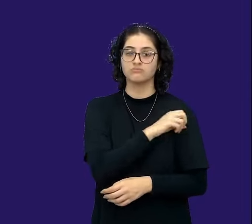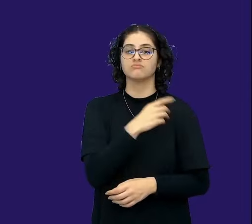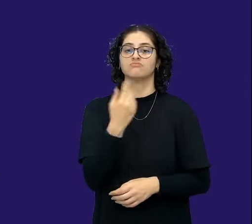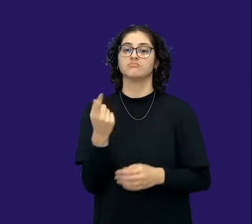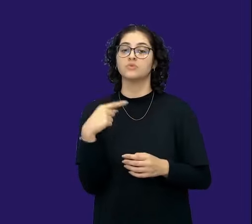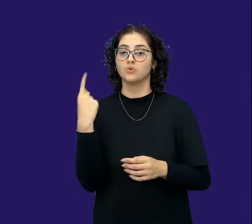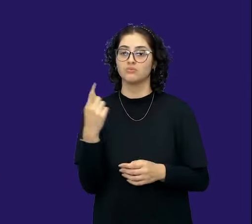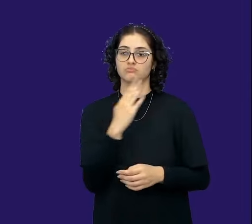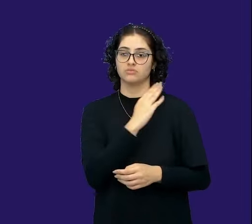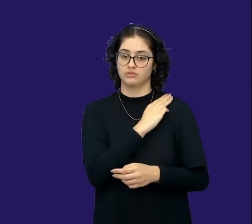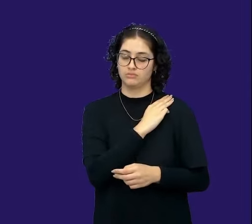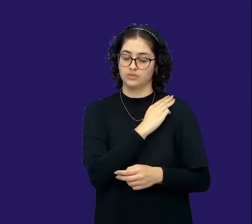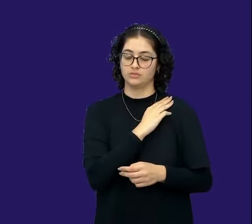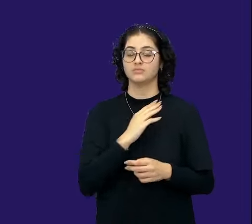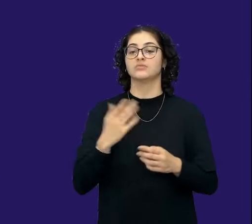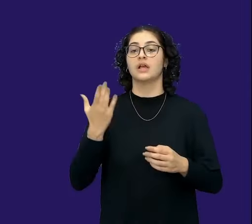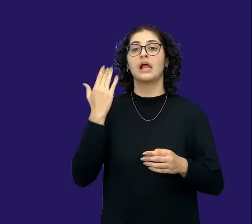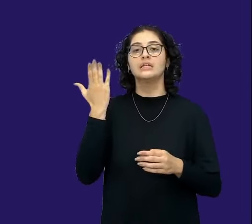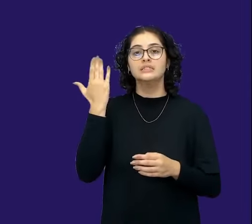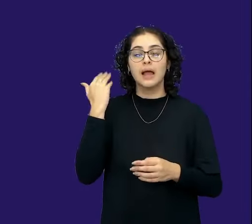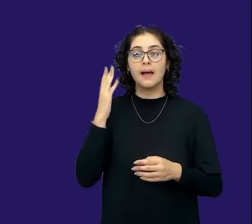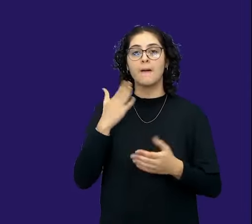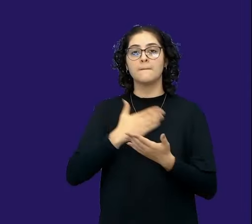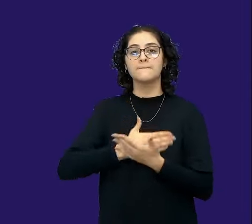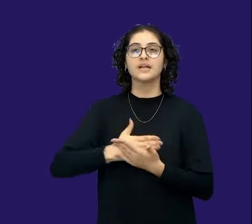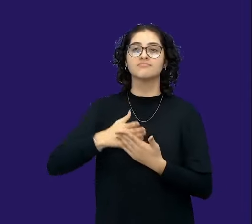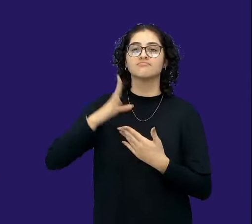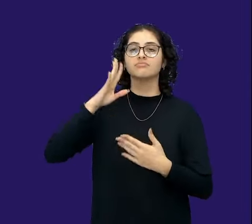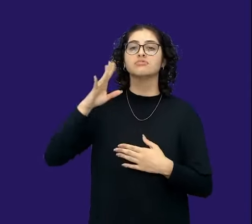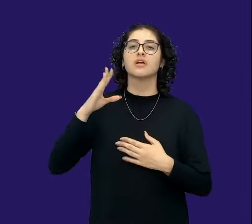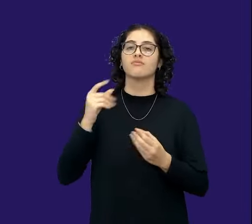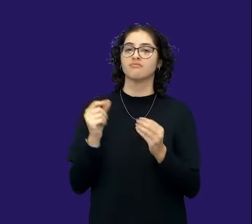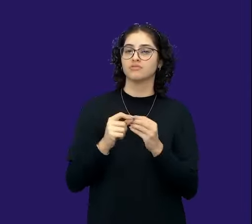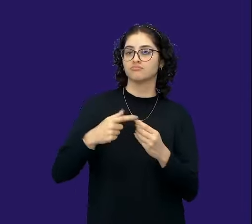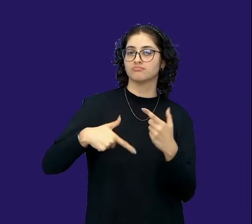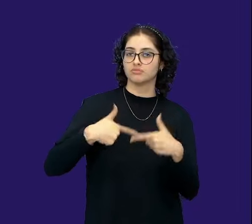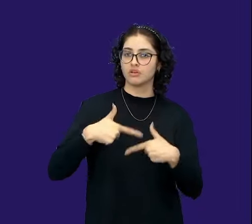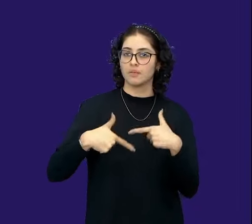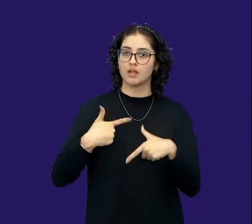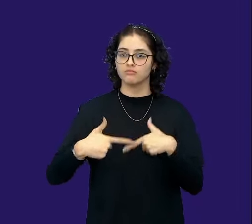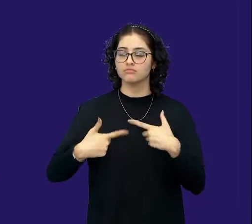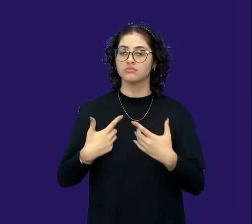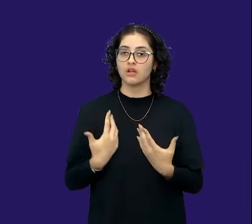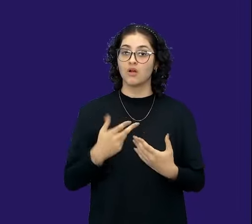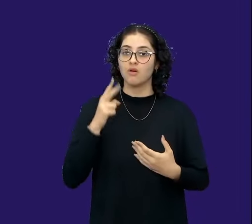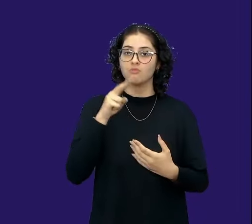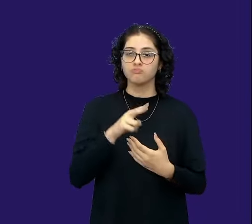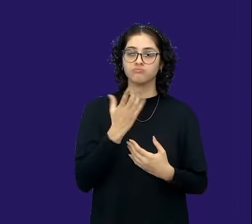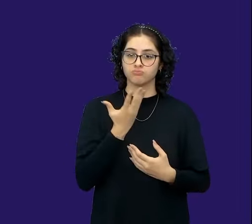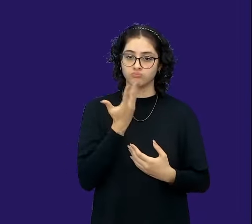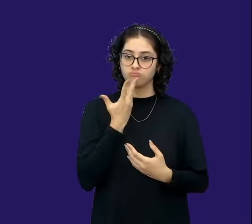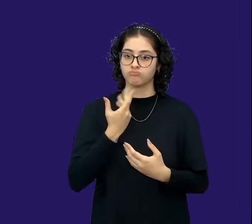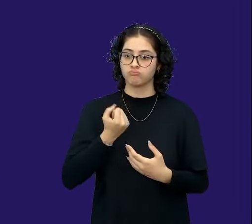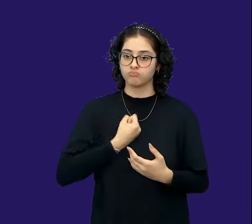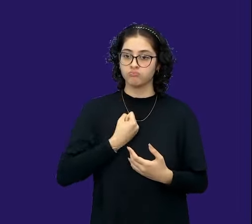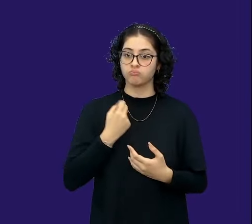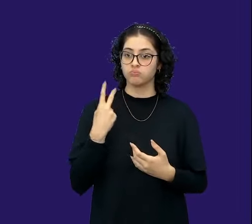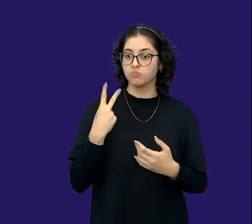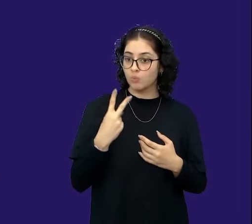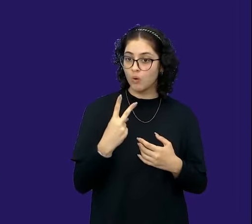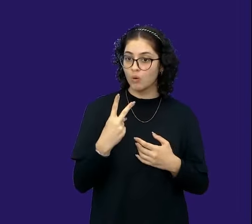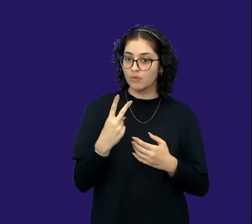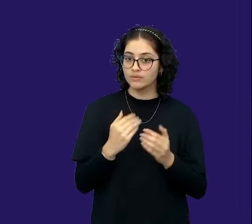a pensar num trabalho na semana passada, que é olhar para o volume 2, para a sequência 1. Vocês vão falar,